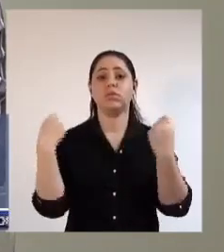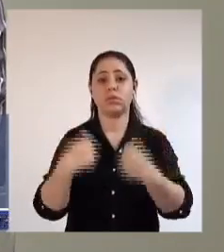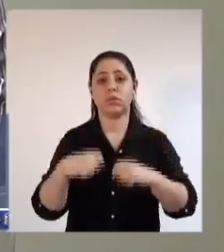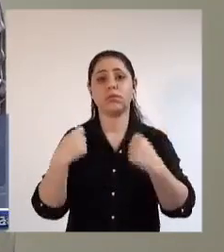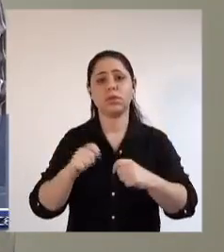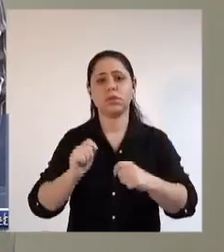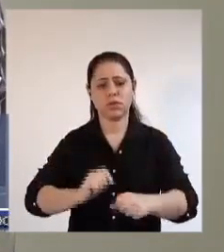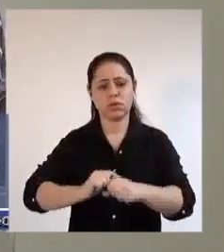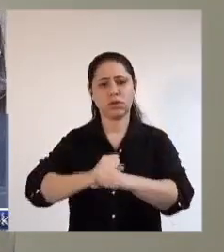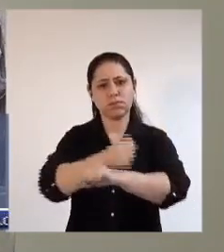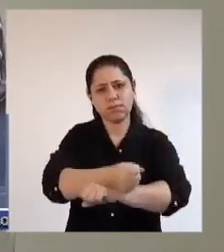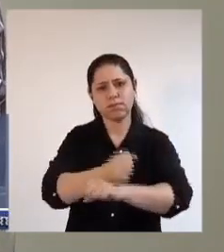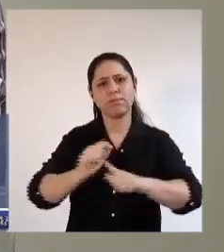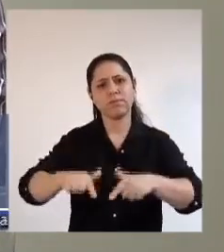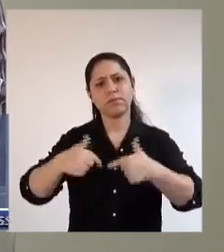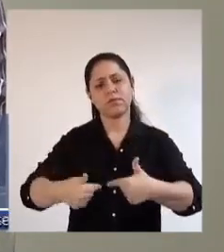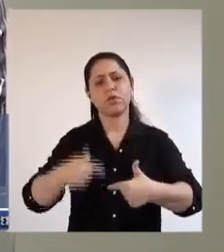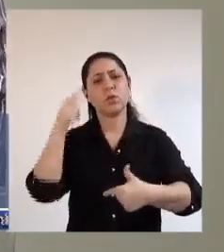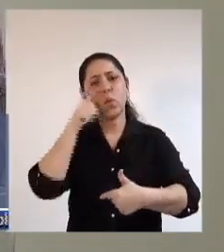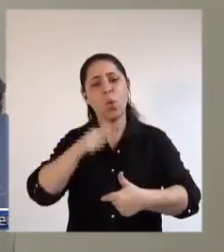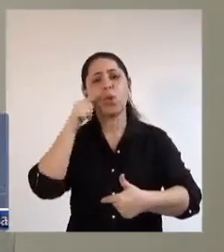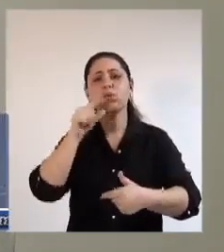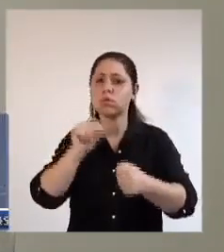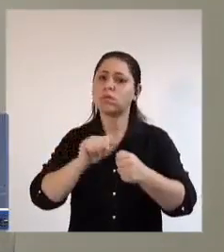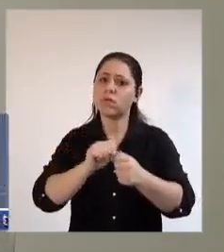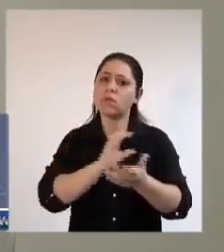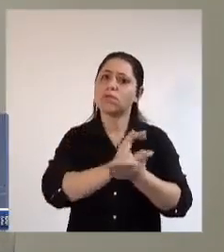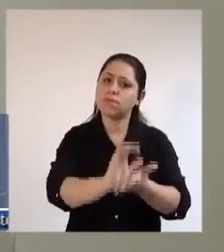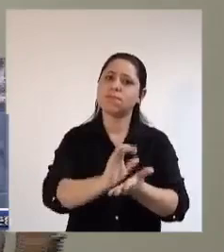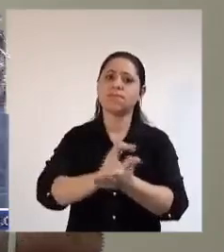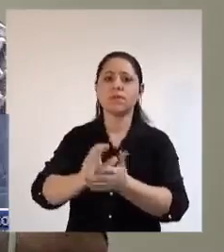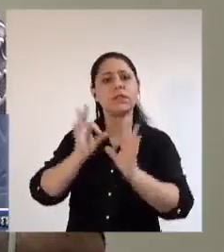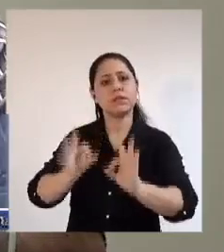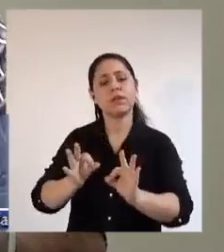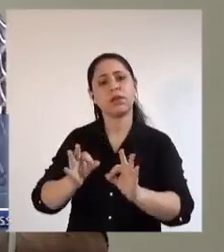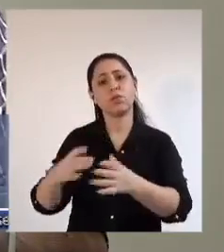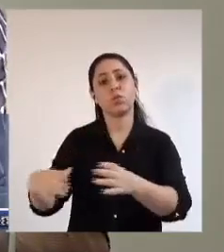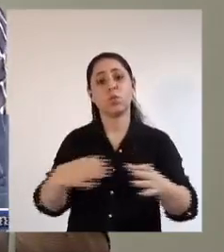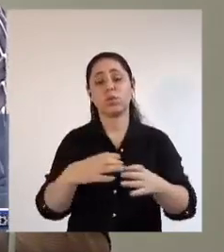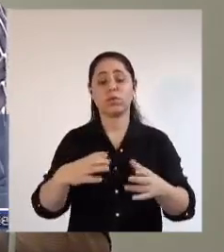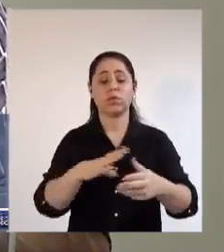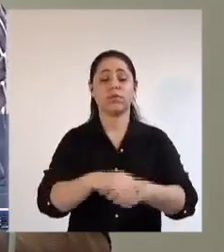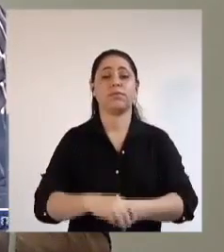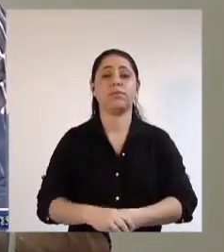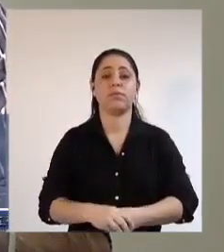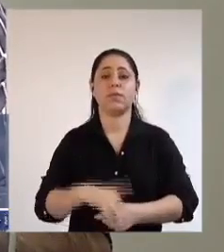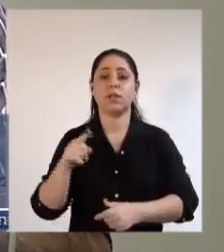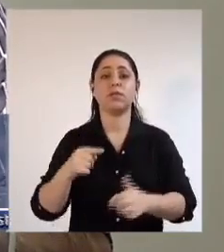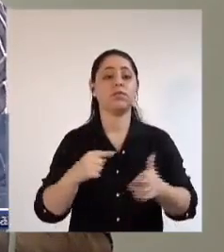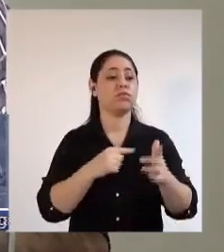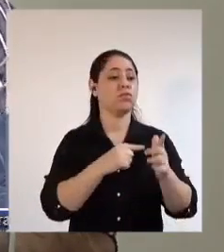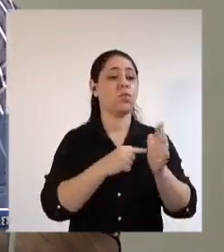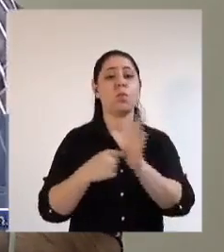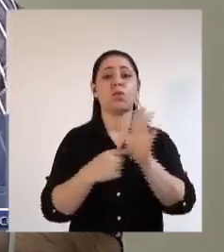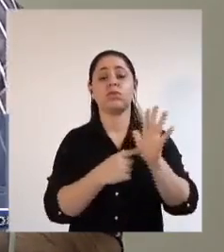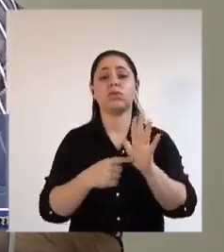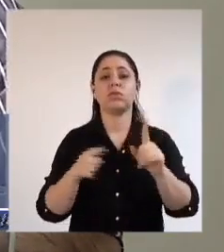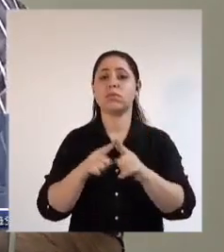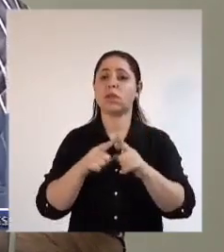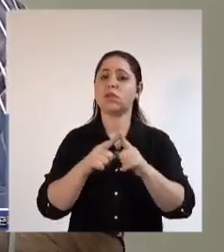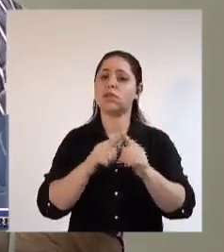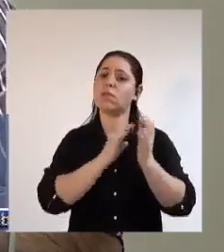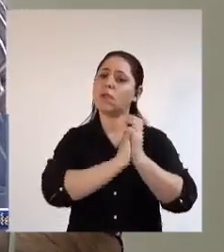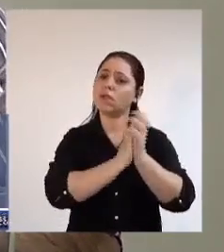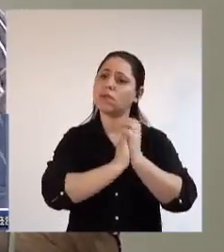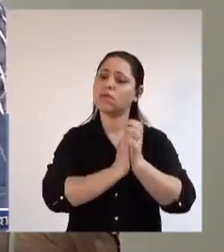enfrentar esse problema e conseguiu executar esses recursos são os pontos que eu queria apontar e parabenizar novamente com excelência sobre